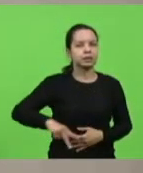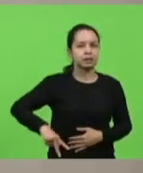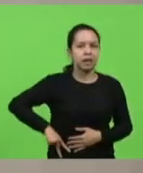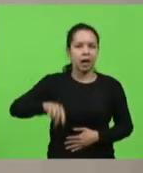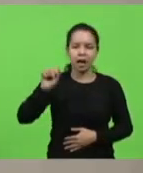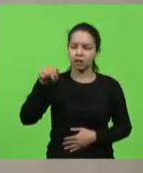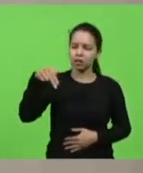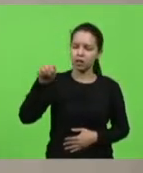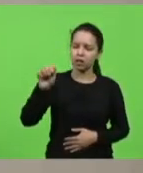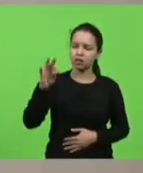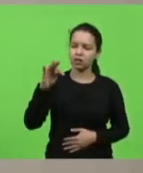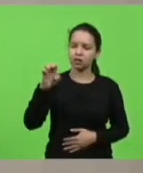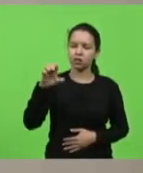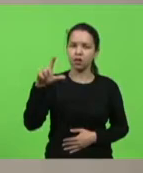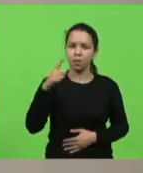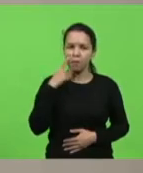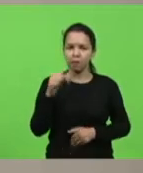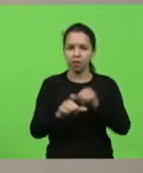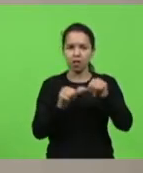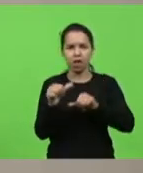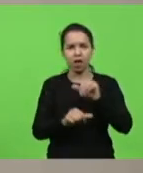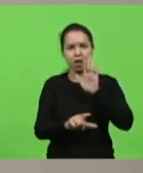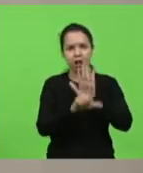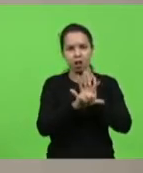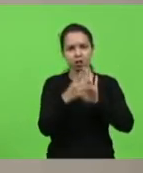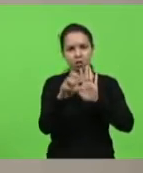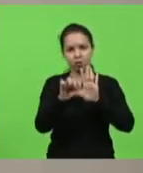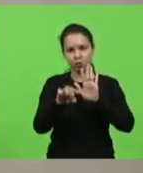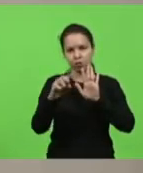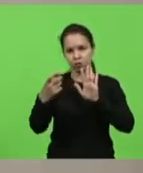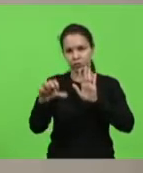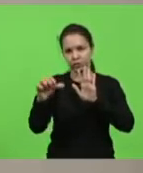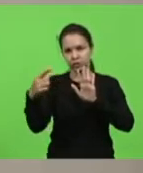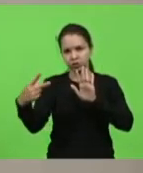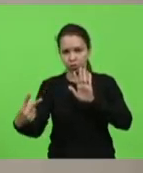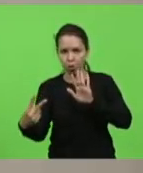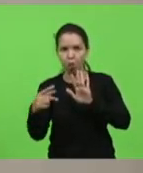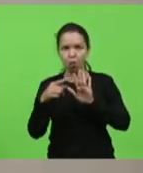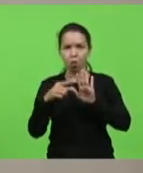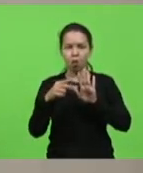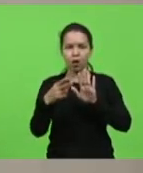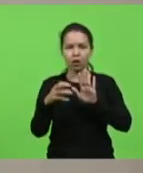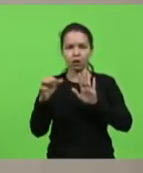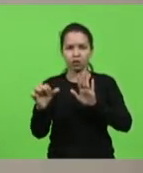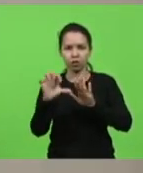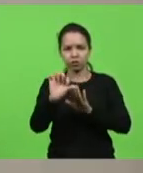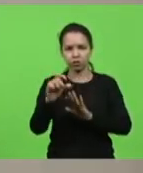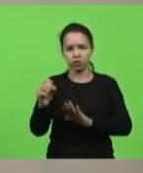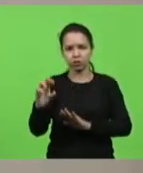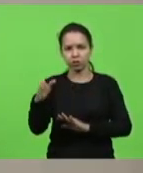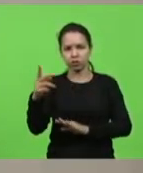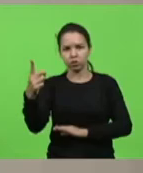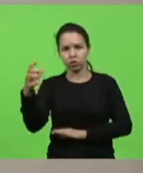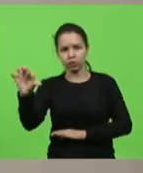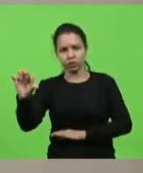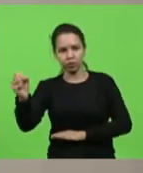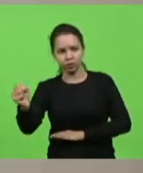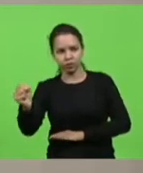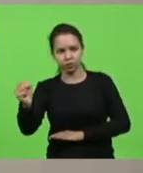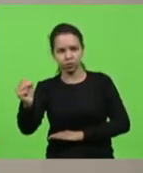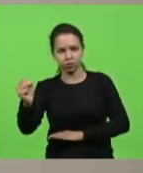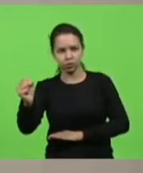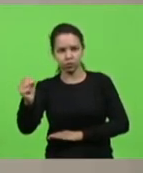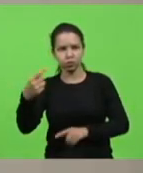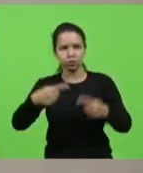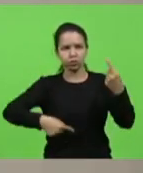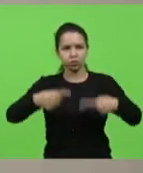pela revisão da lei 9.612, de 19 de fevereiro de 1998, em discussão. Não havendo